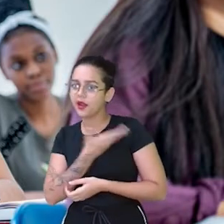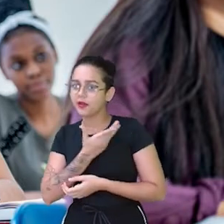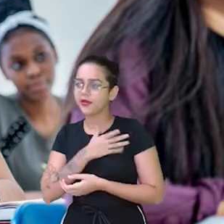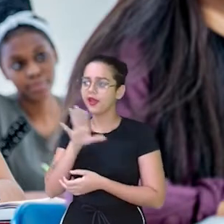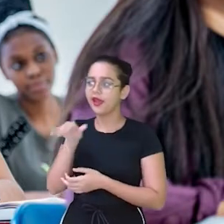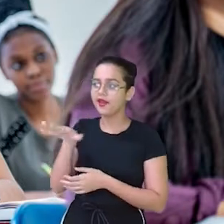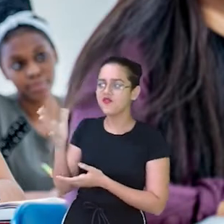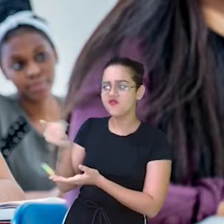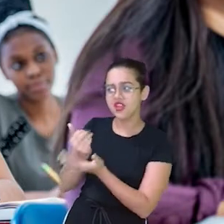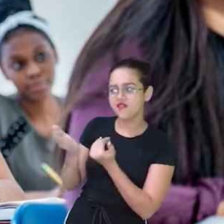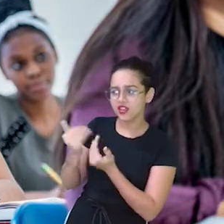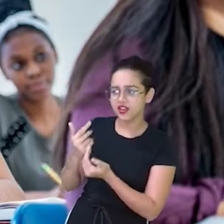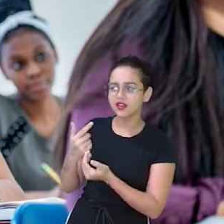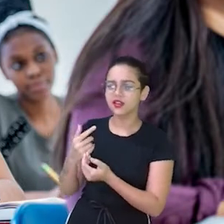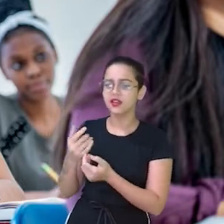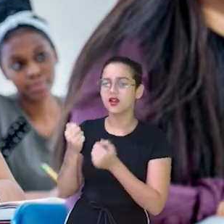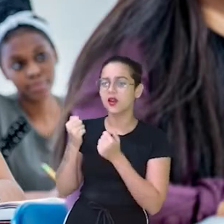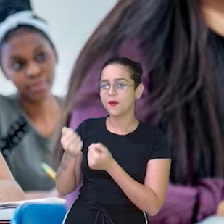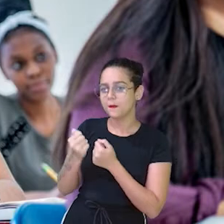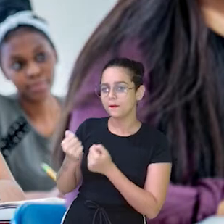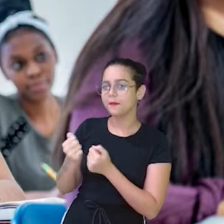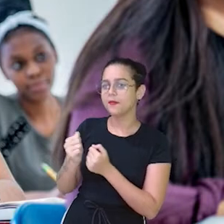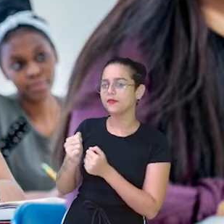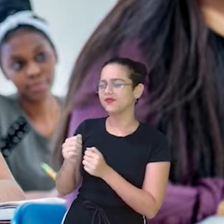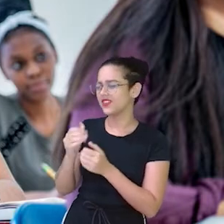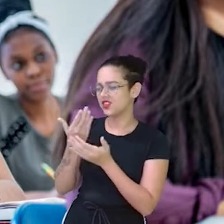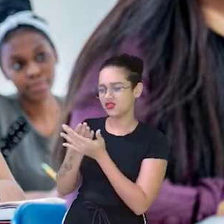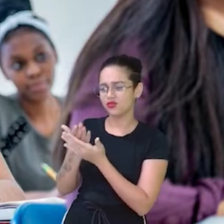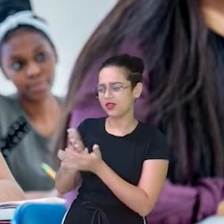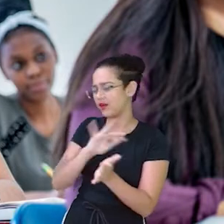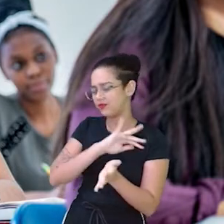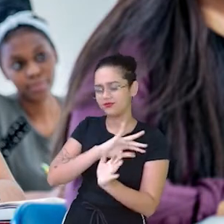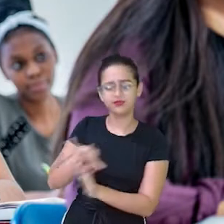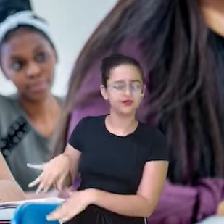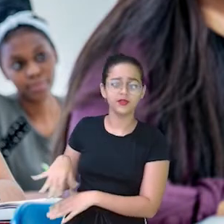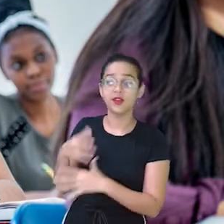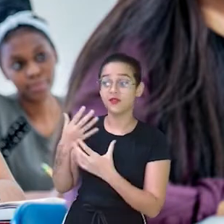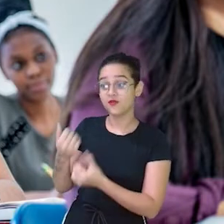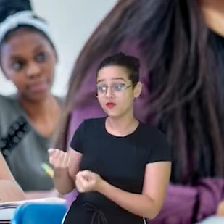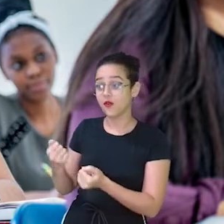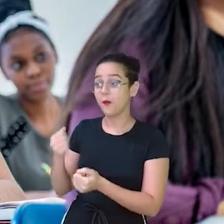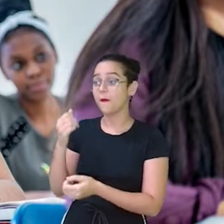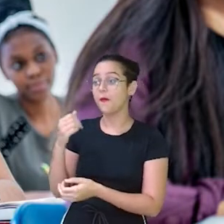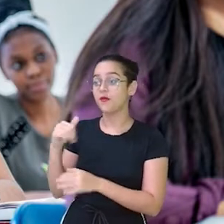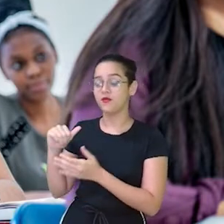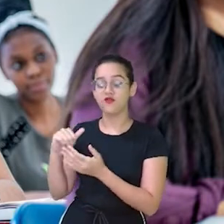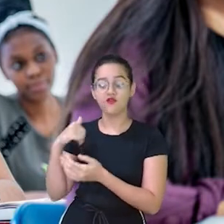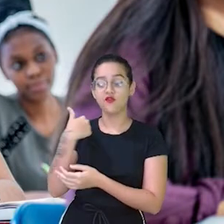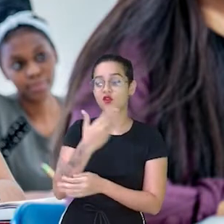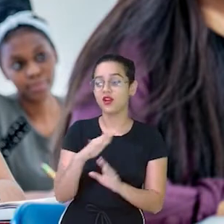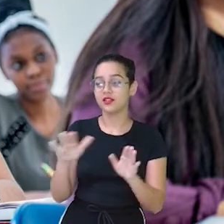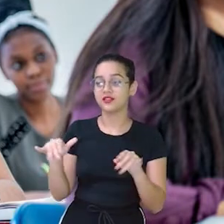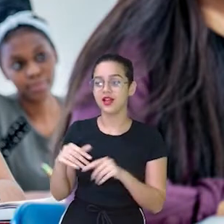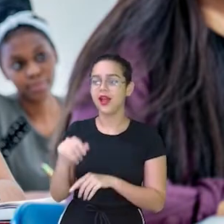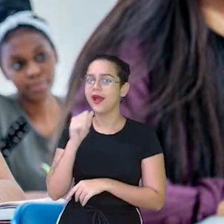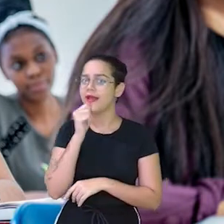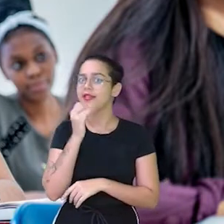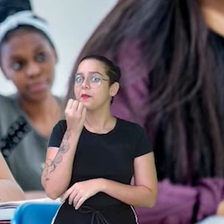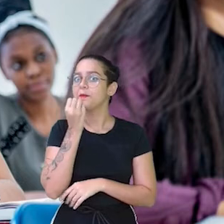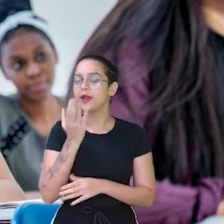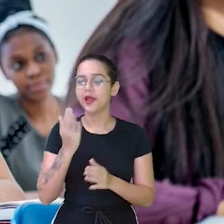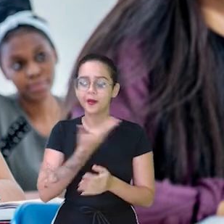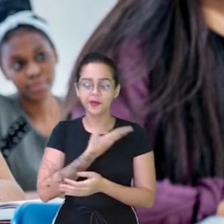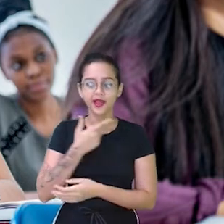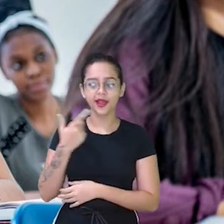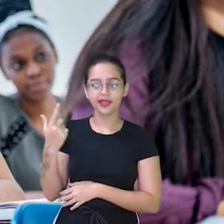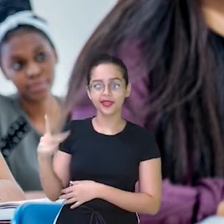Vem cá, deixa pra lá esse negócio aí de estudar, não dá certo não. Vamos matar a aula. Ainda bem que as amigas dela,